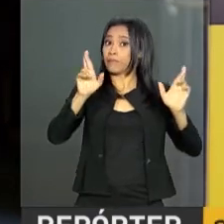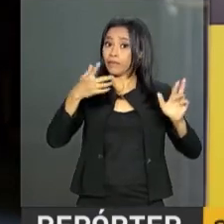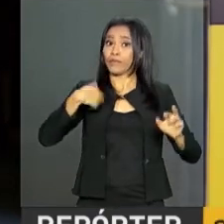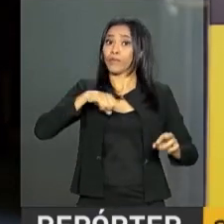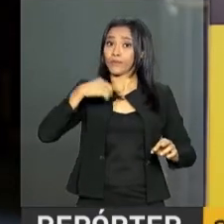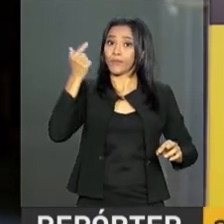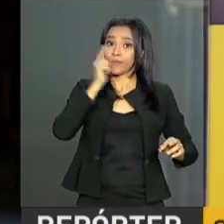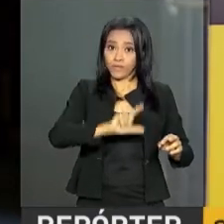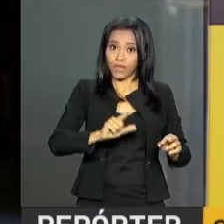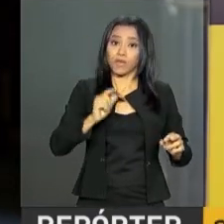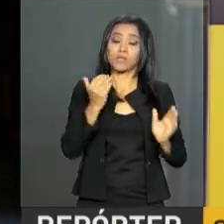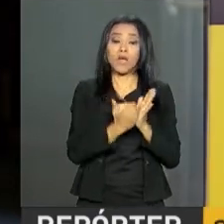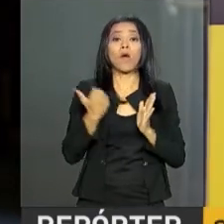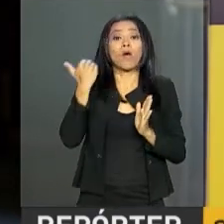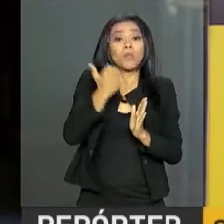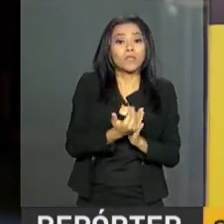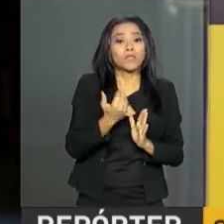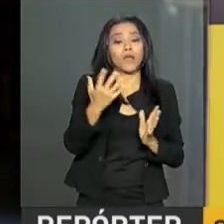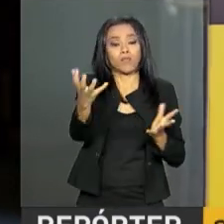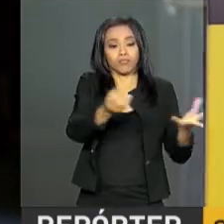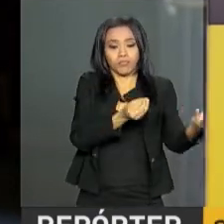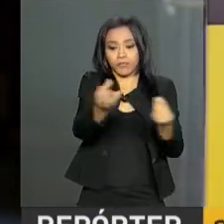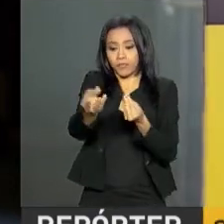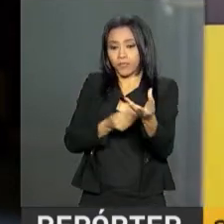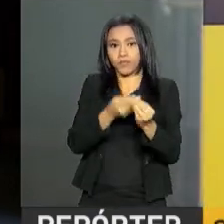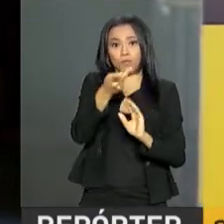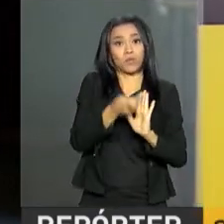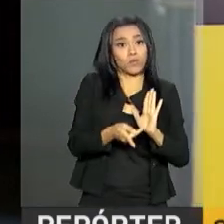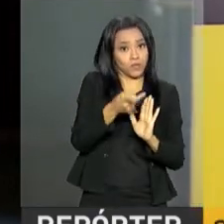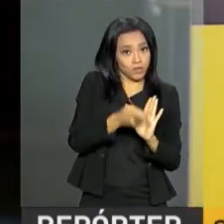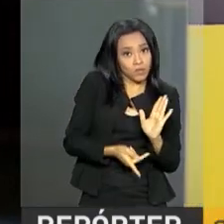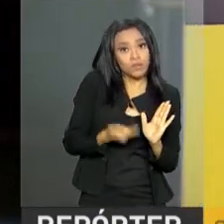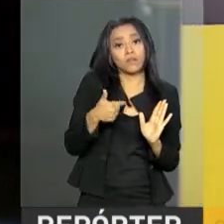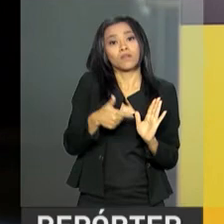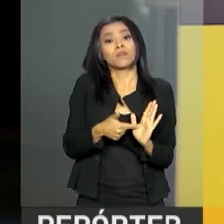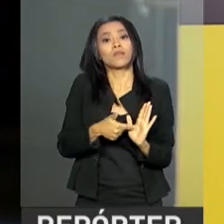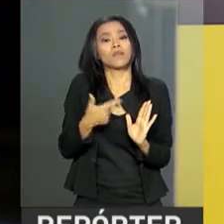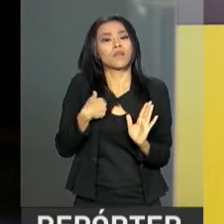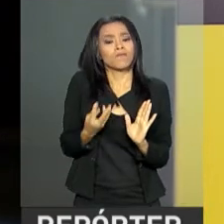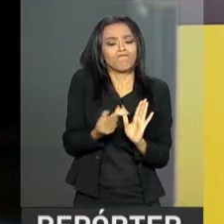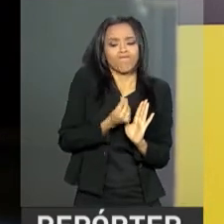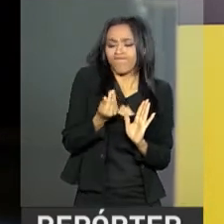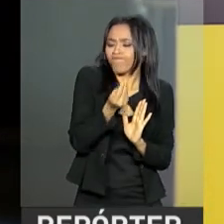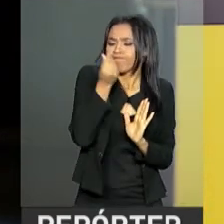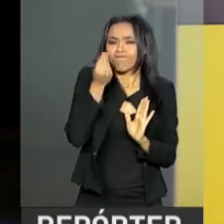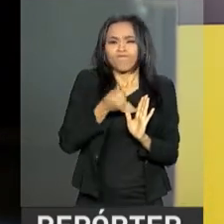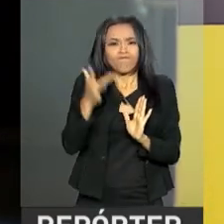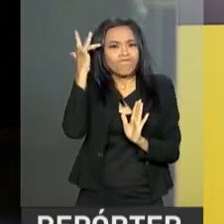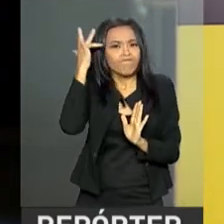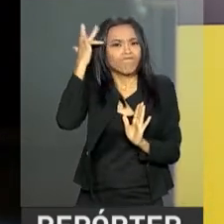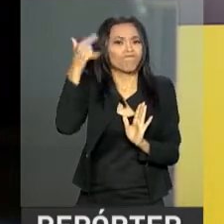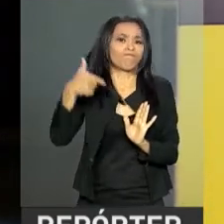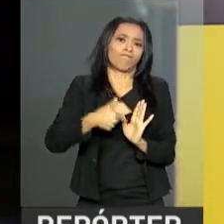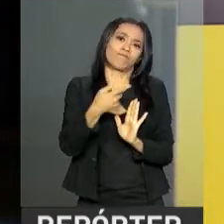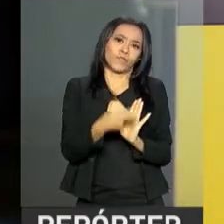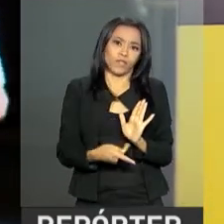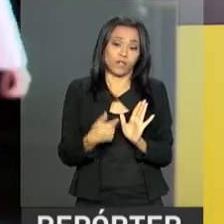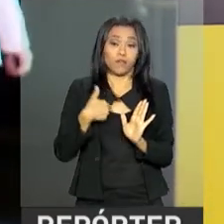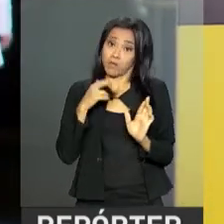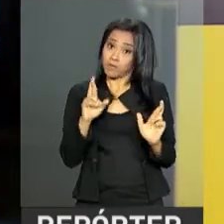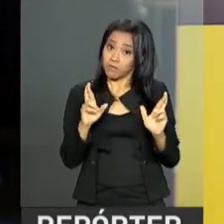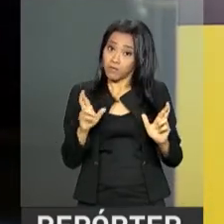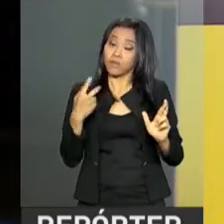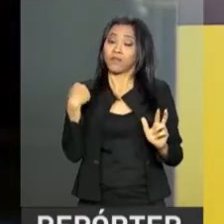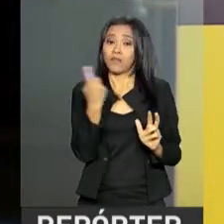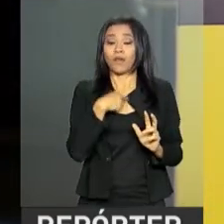aumentar o número de projetos e ter projetos com mais substância mais qualificados e eu espero também que nós